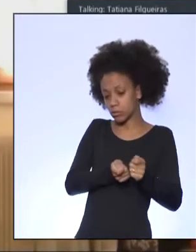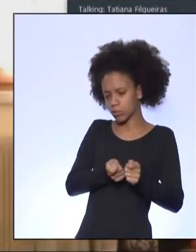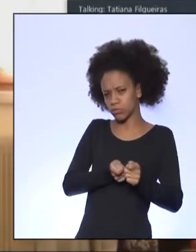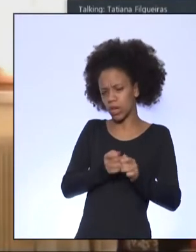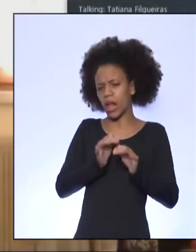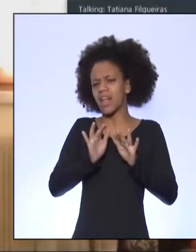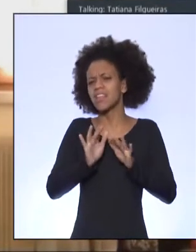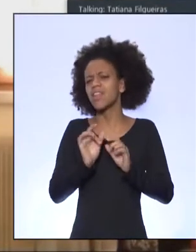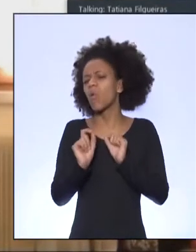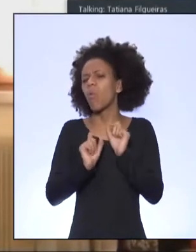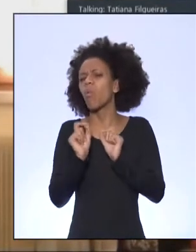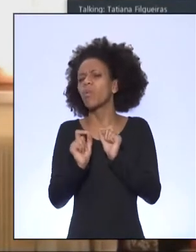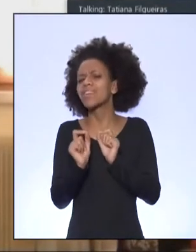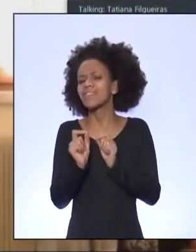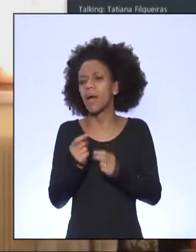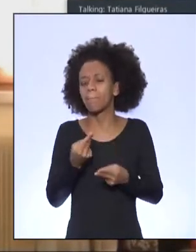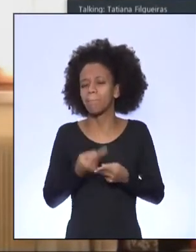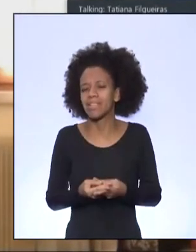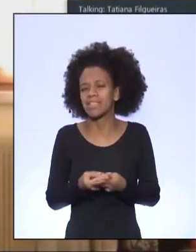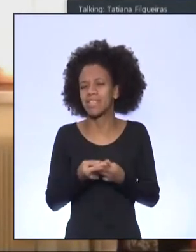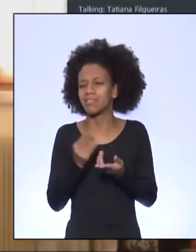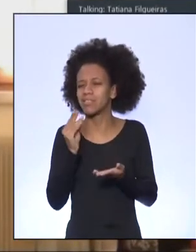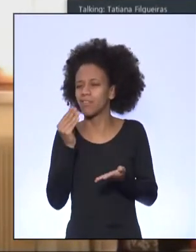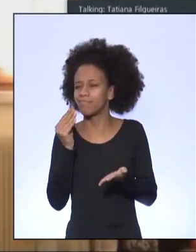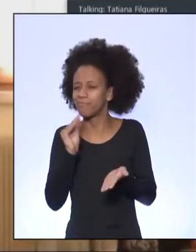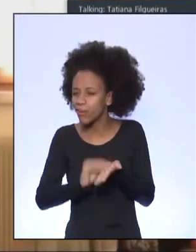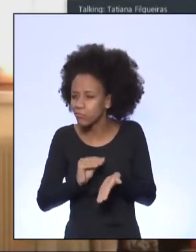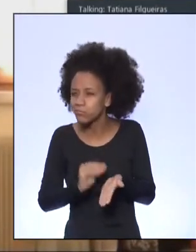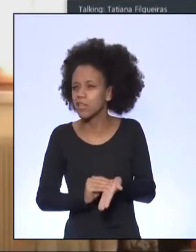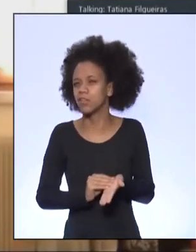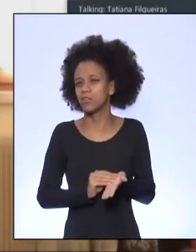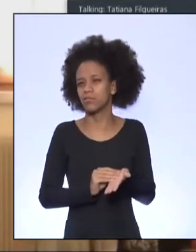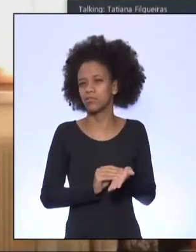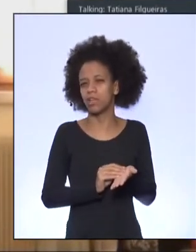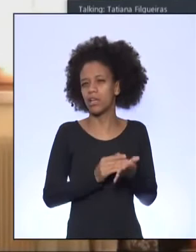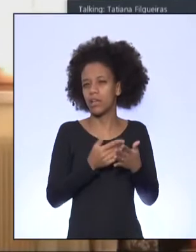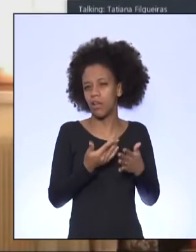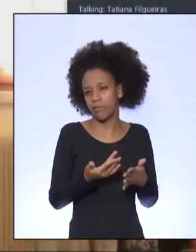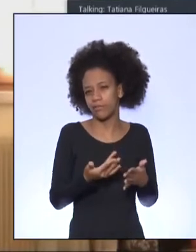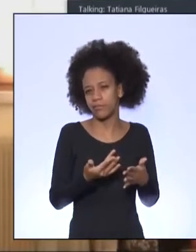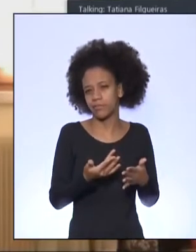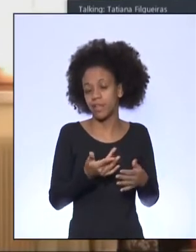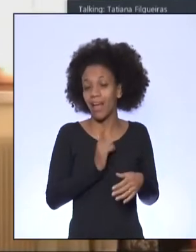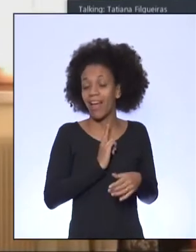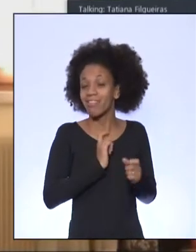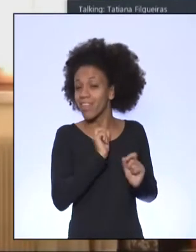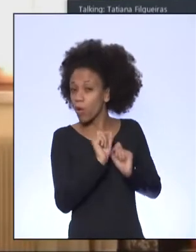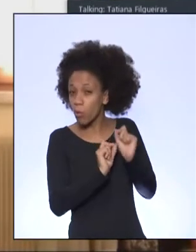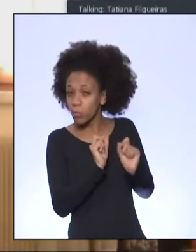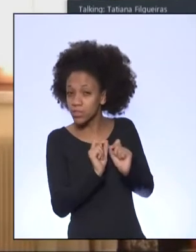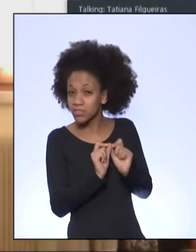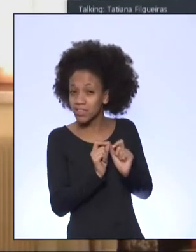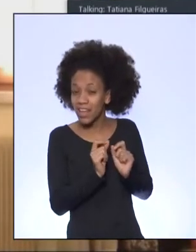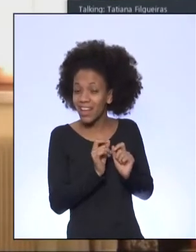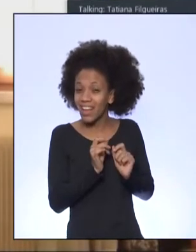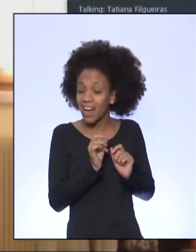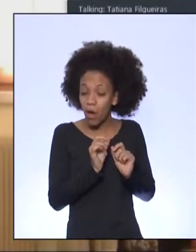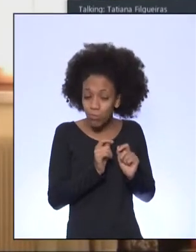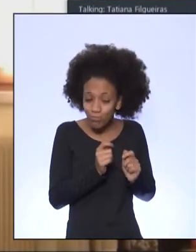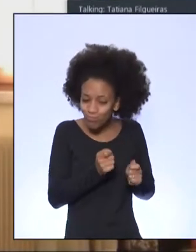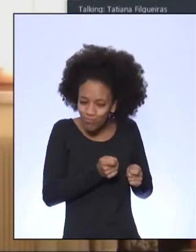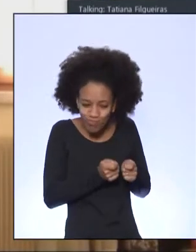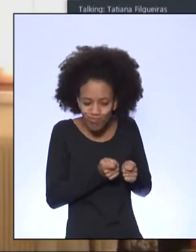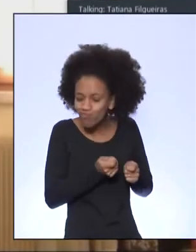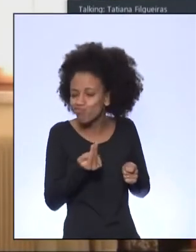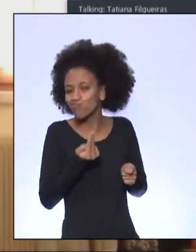a paciência, o que está deixando de você ter empatia ao longo do dia? Tem coisas que a gente não controla, e daí a gente